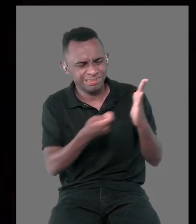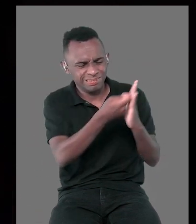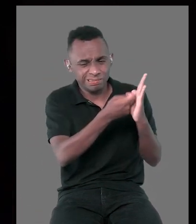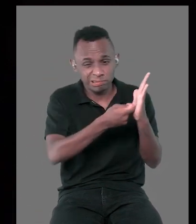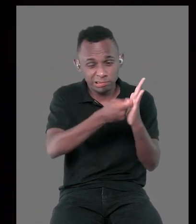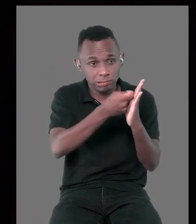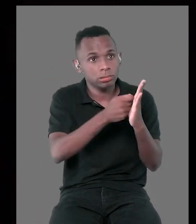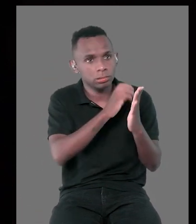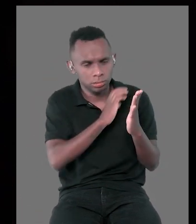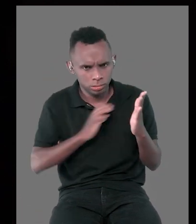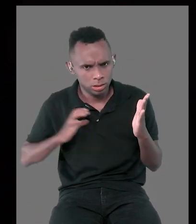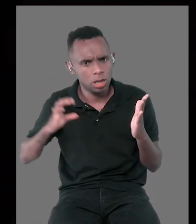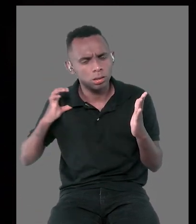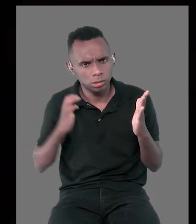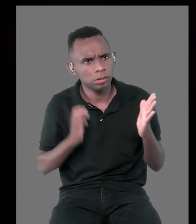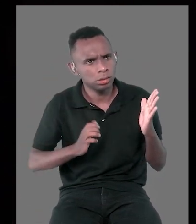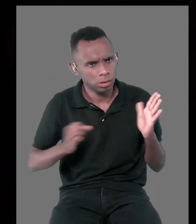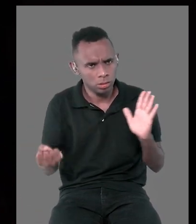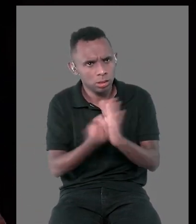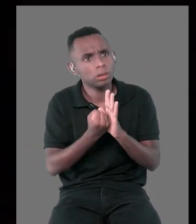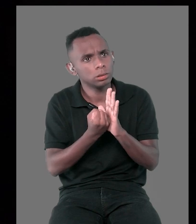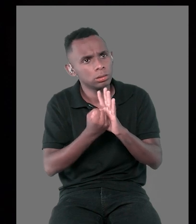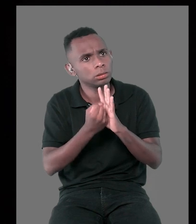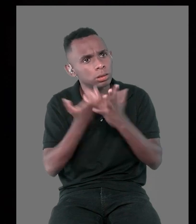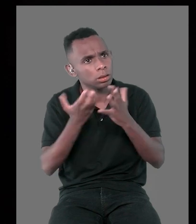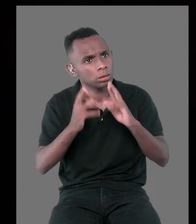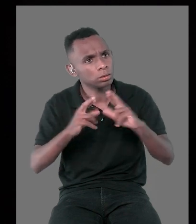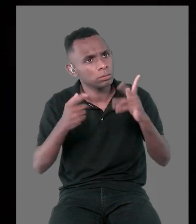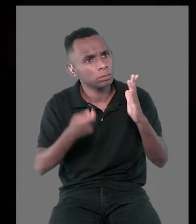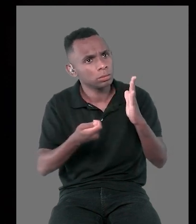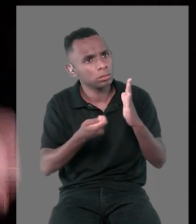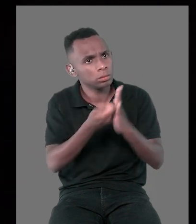A Clarice incomoda. Né? Você não sai como entrou, né?